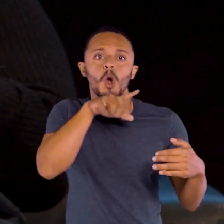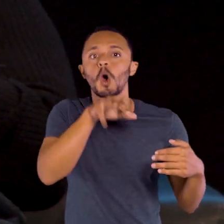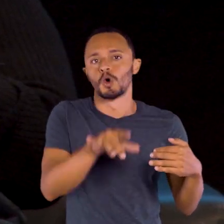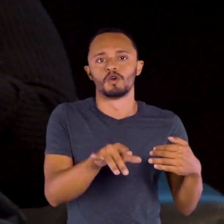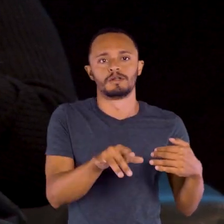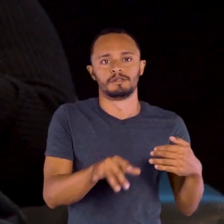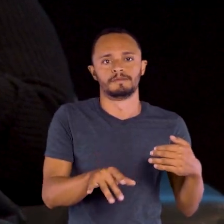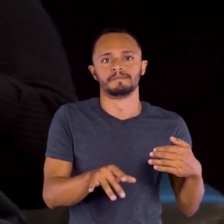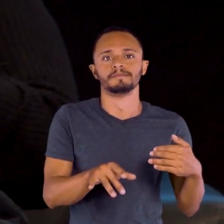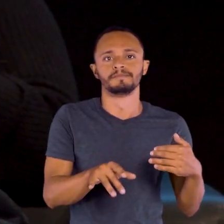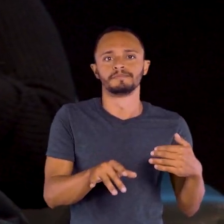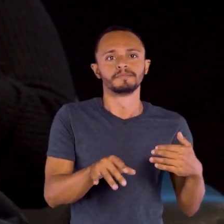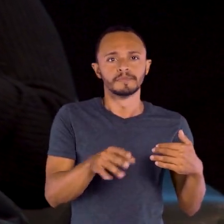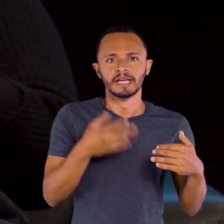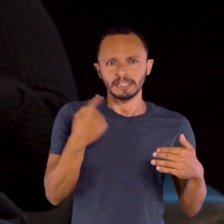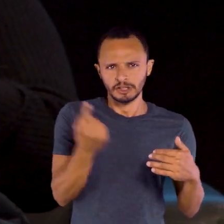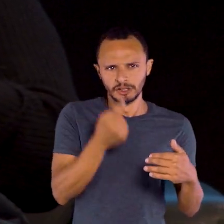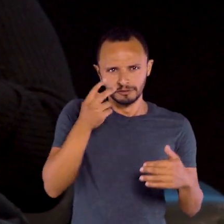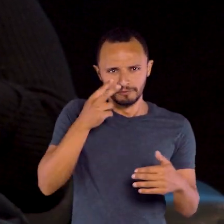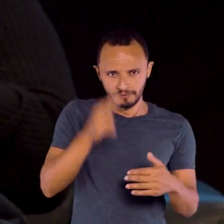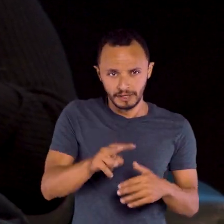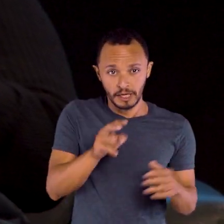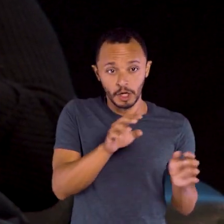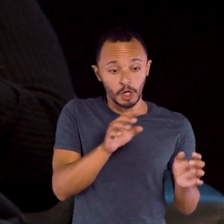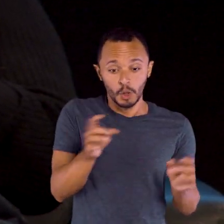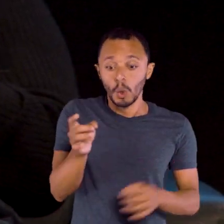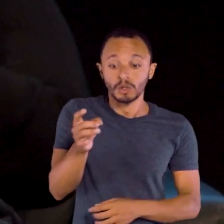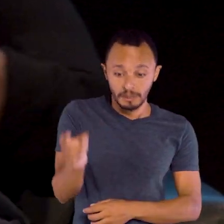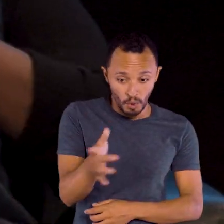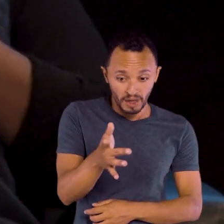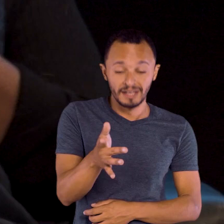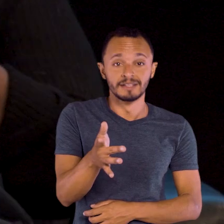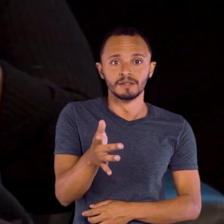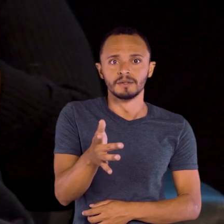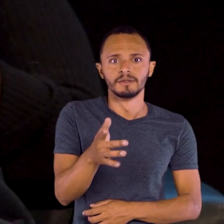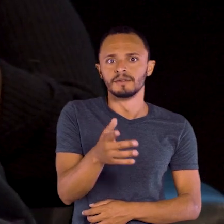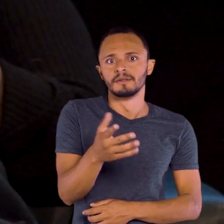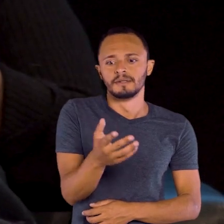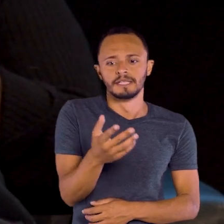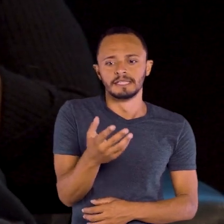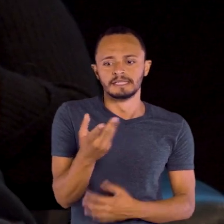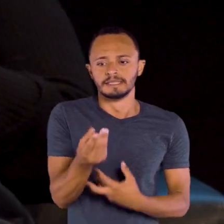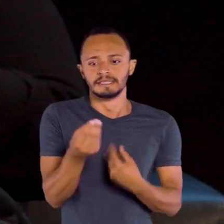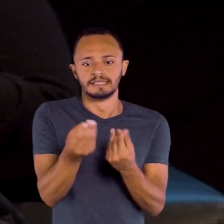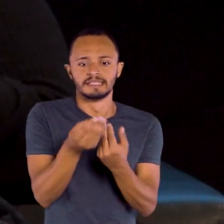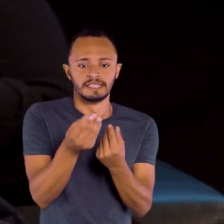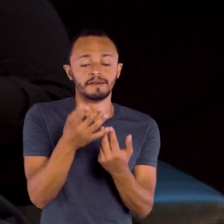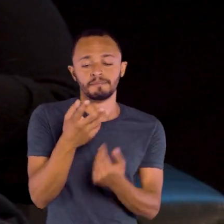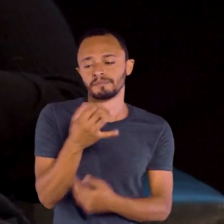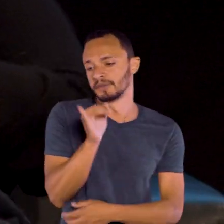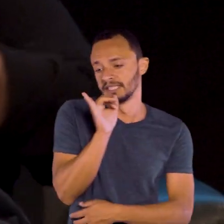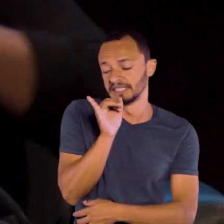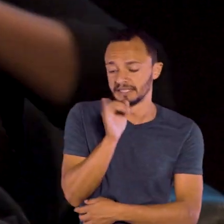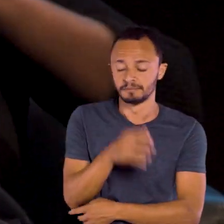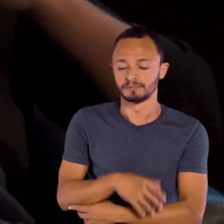contemporâneo que, quando a gente olha para a literatura, parece que essas pessoas não existiram. Ou, se existiram, existiram de uma forma muito